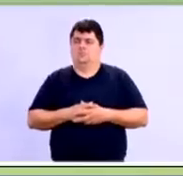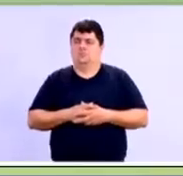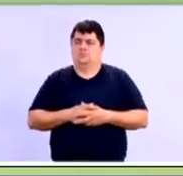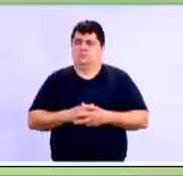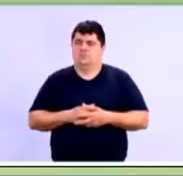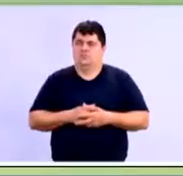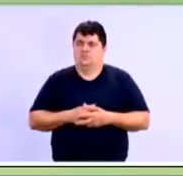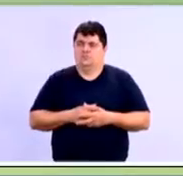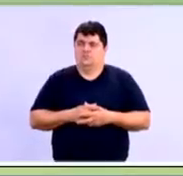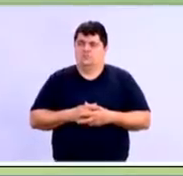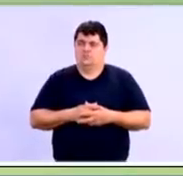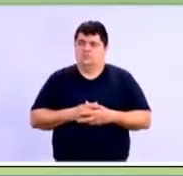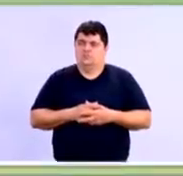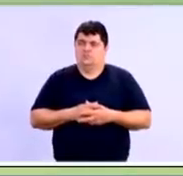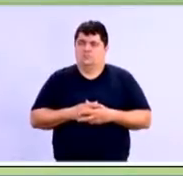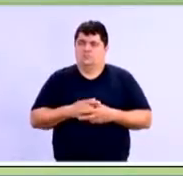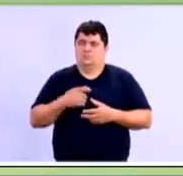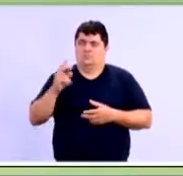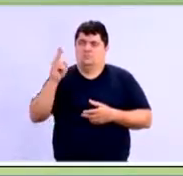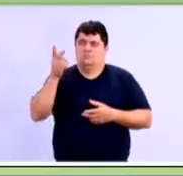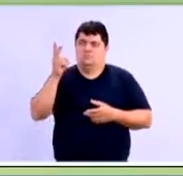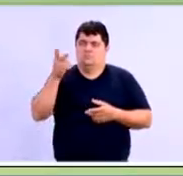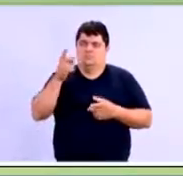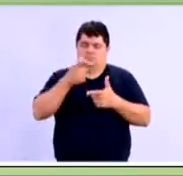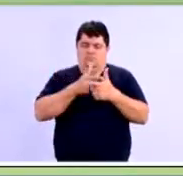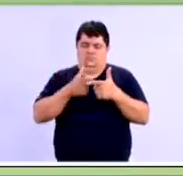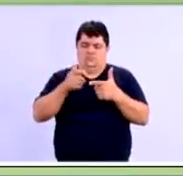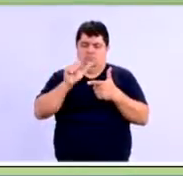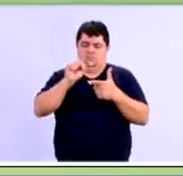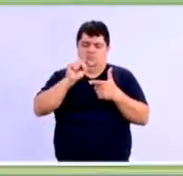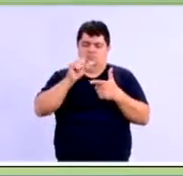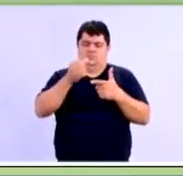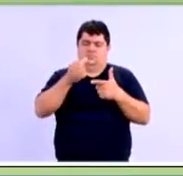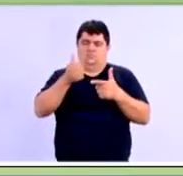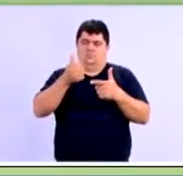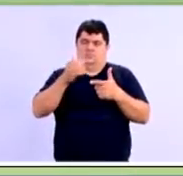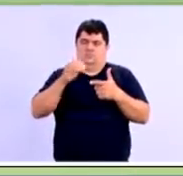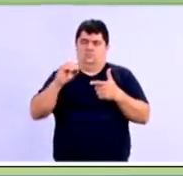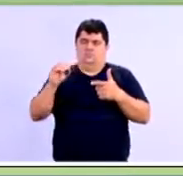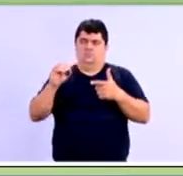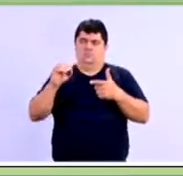Ok? Então, assim, se eu pegar os 2.000 dividir por 86.600, dá